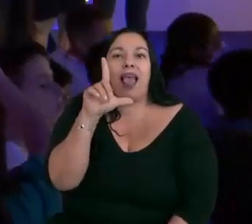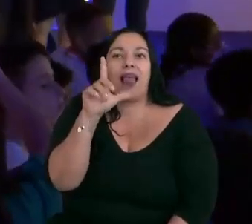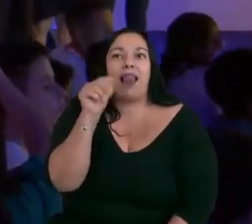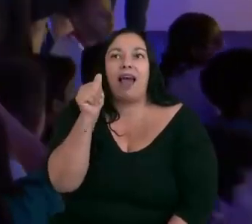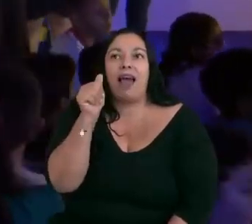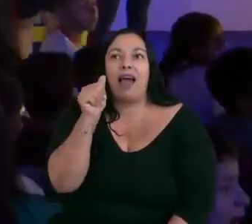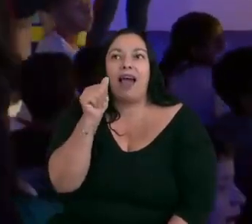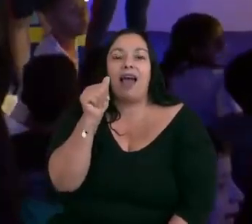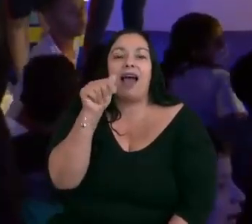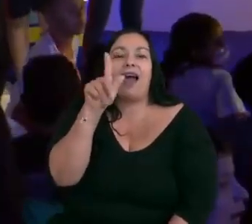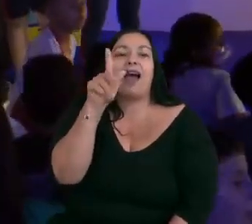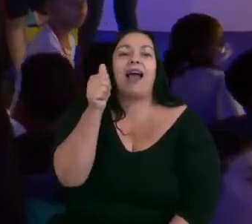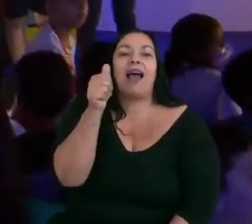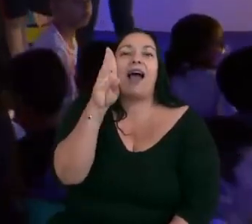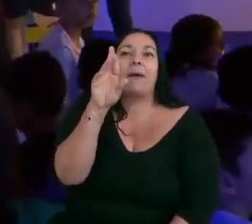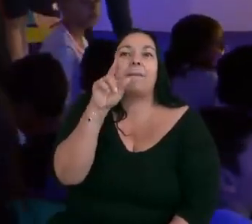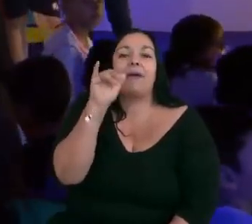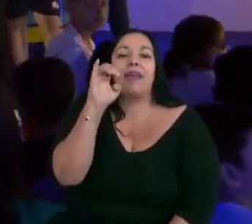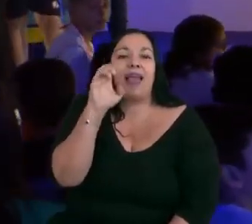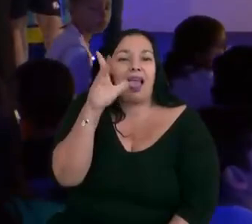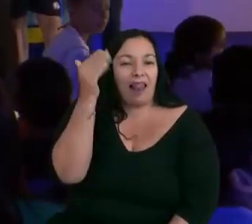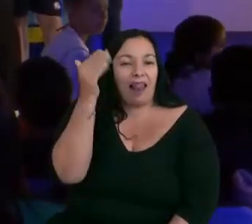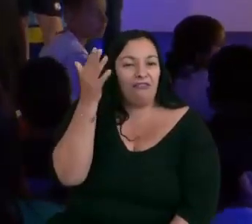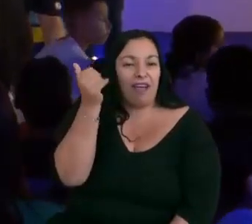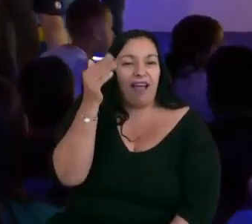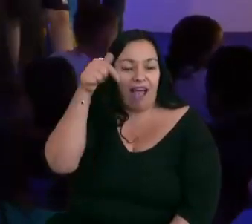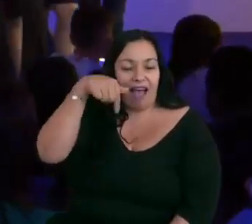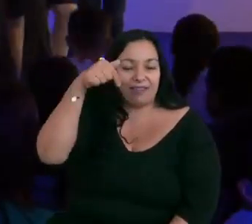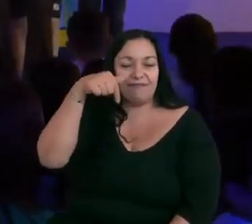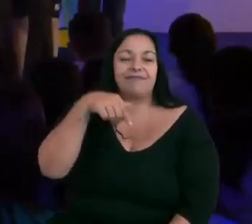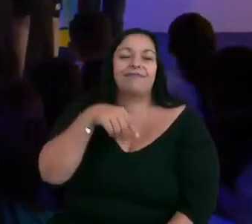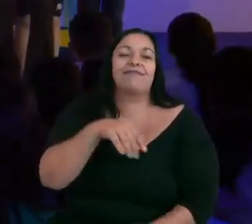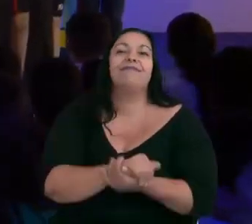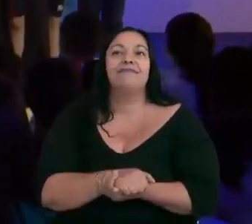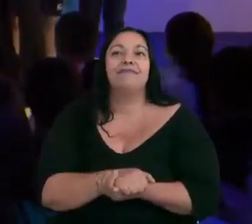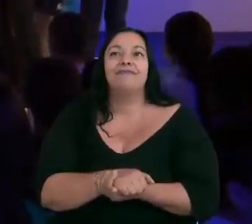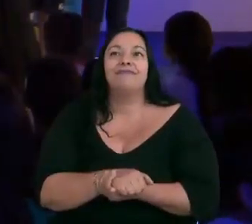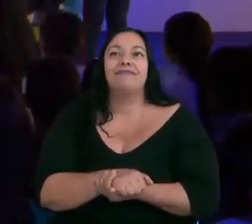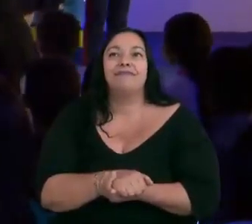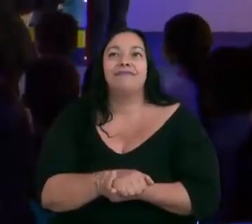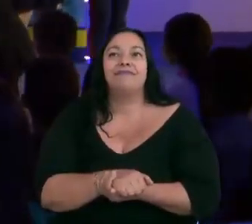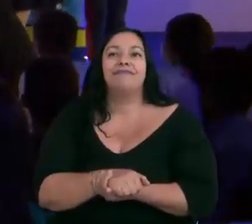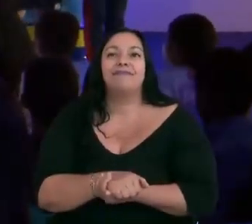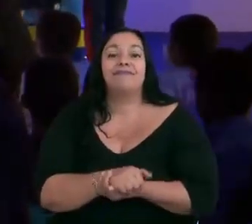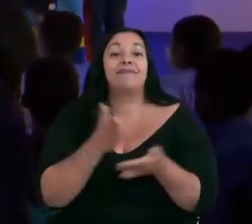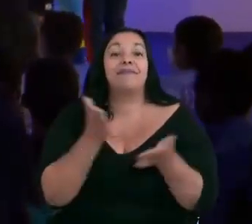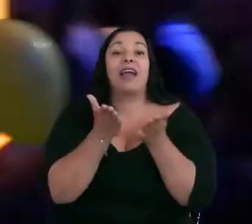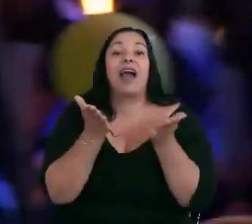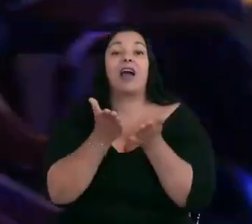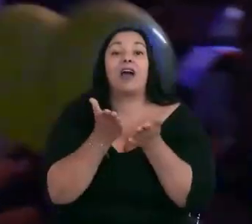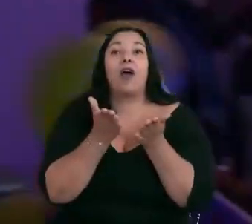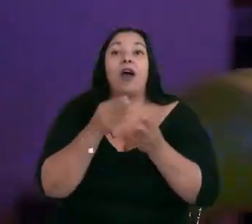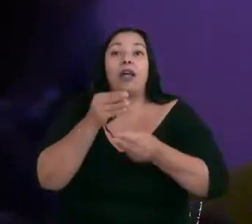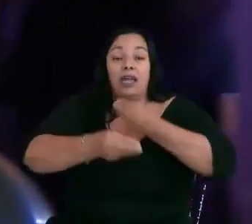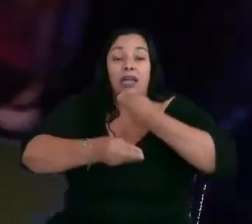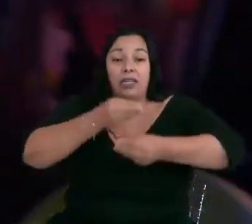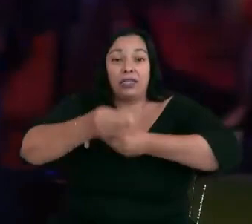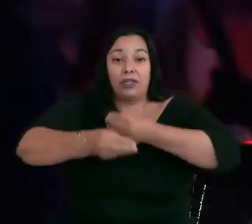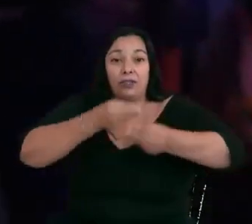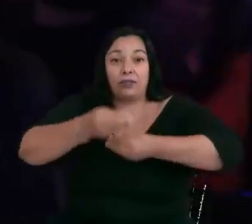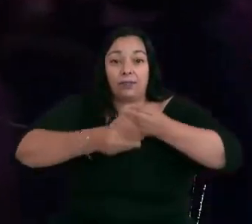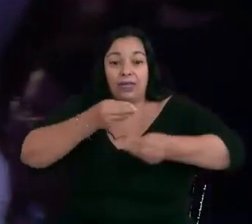Gabriela, vem cá, Gabriela. Vem pra cá, Gabriela. Isso. Agora, cadê os presentes pra João,